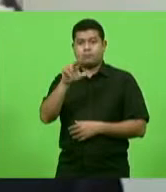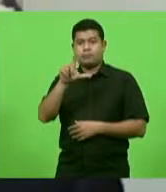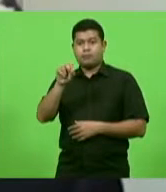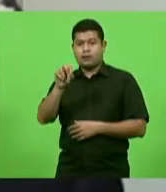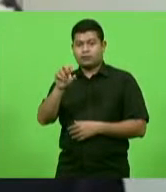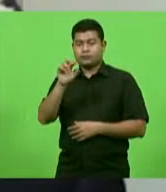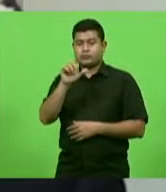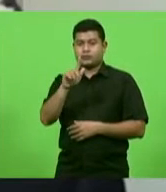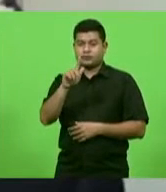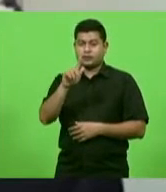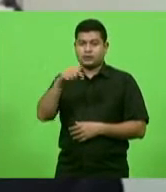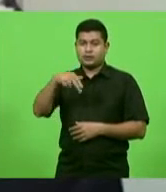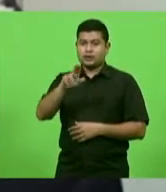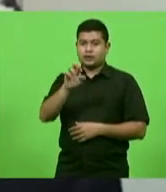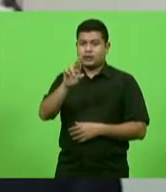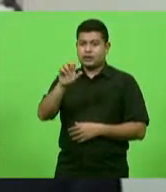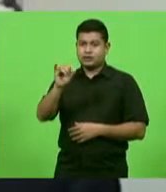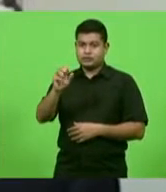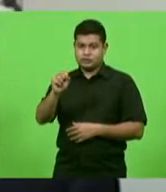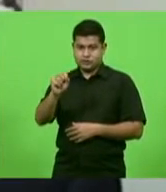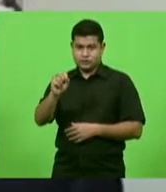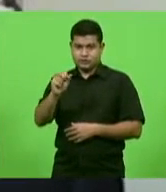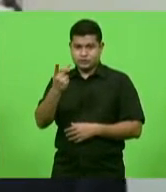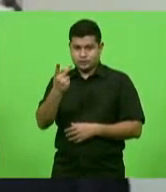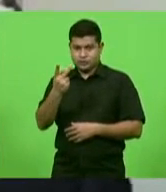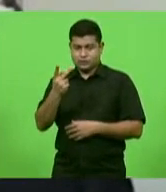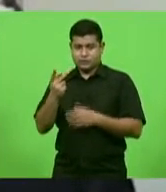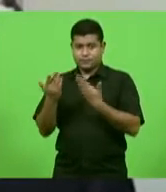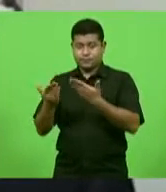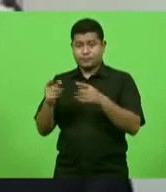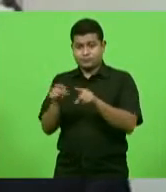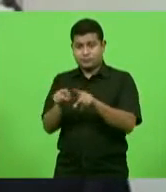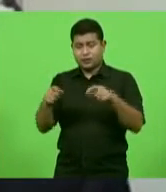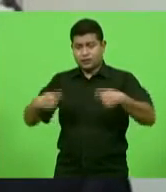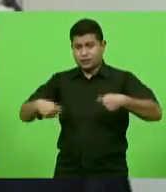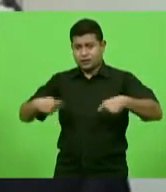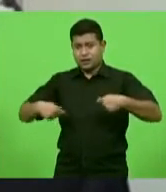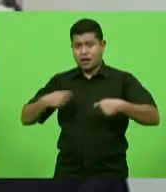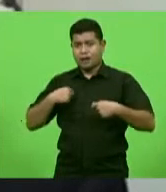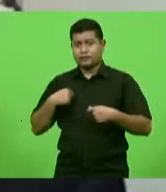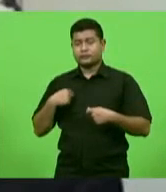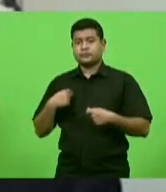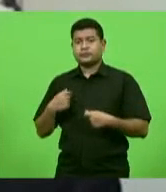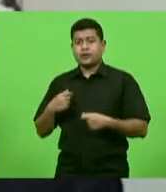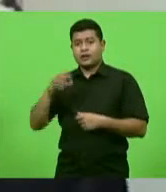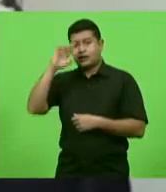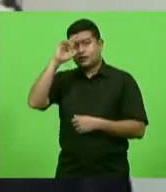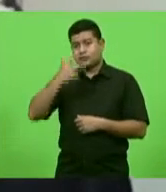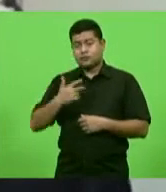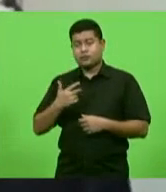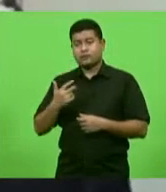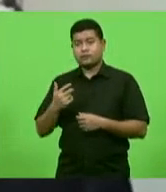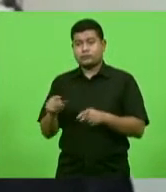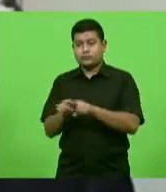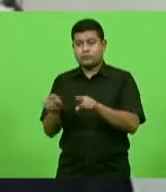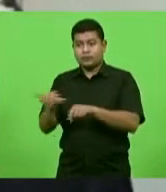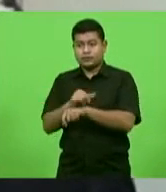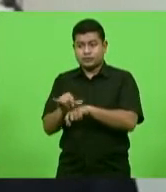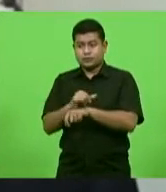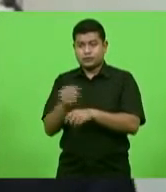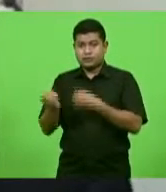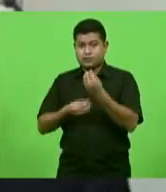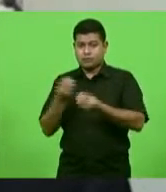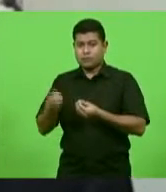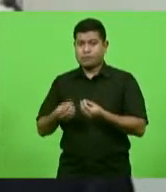que tomasse as medidas cabíveis, inclusive, se necessário, com o auxílio de órgãos e instituições internacionais para a busca